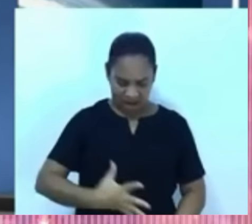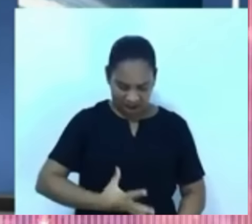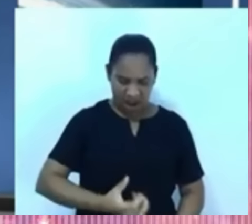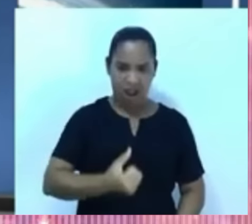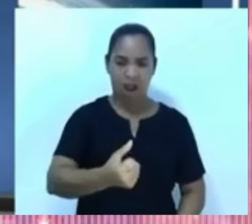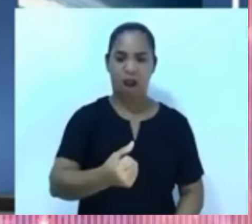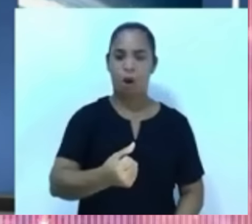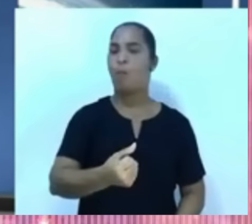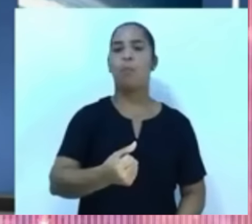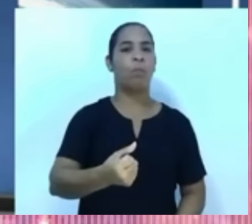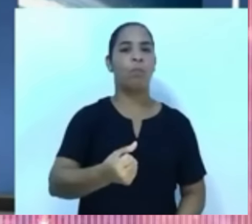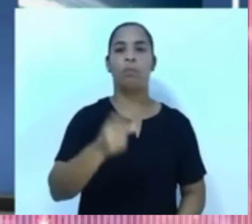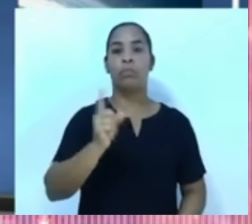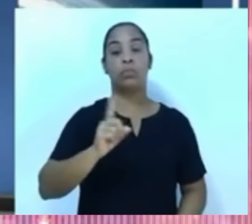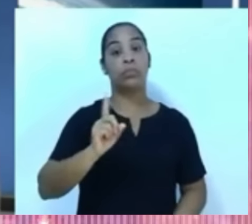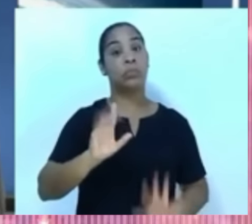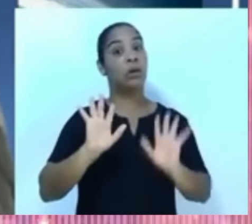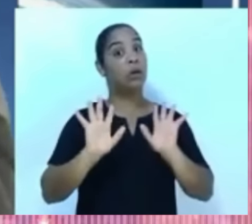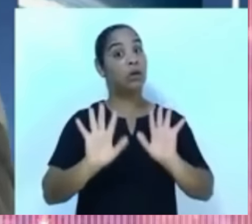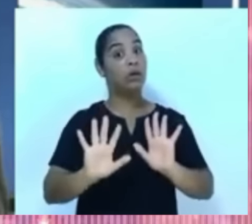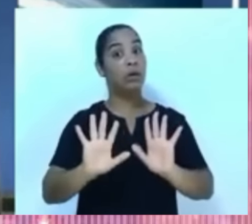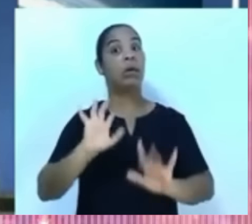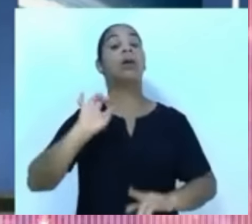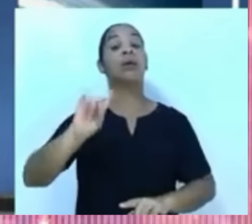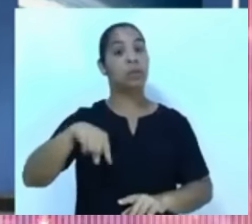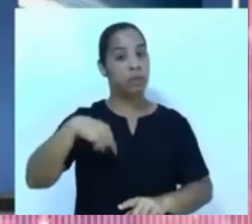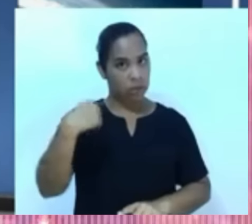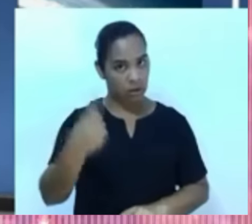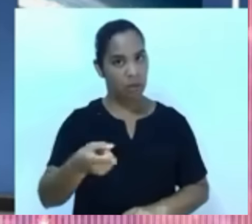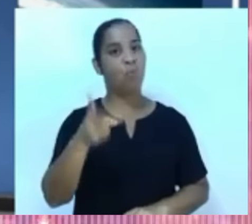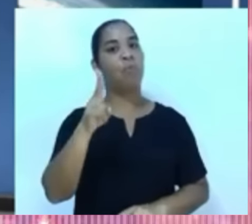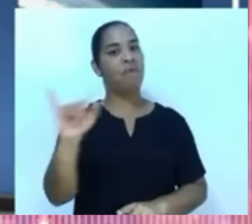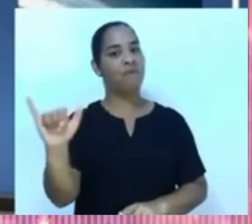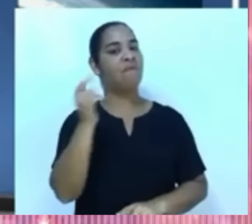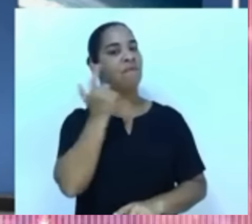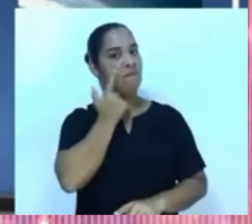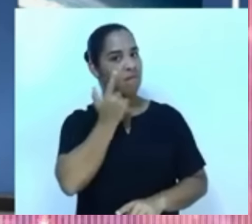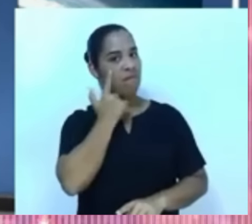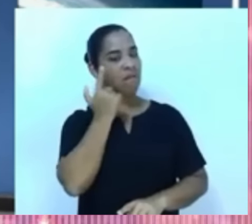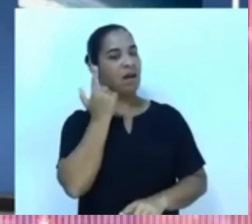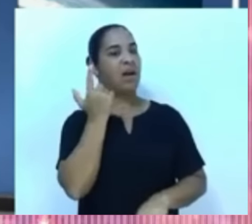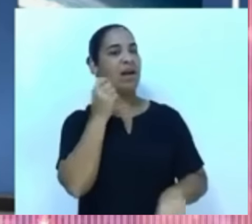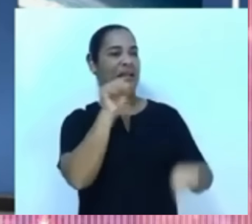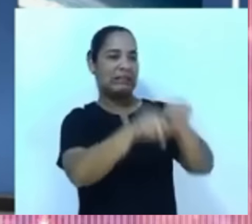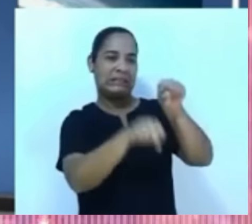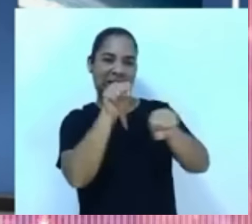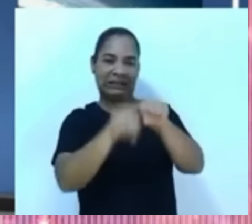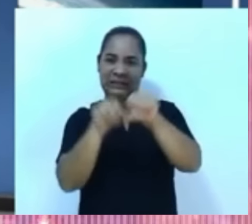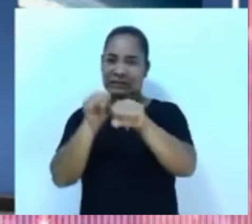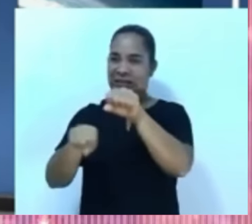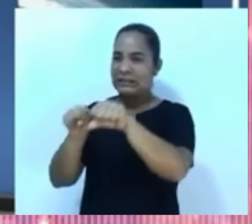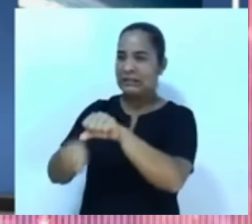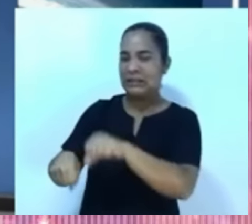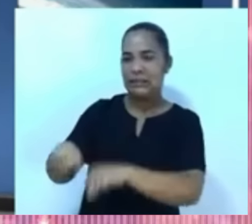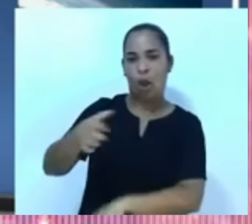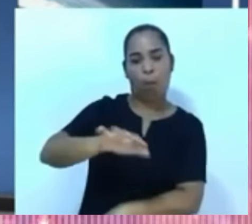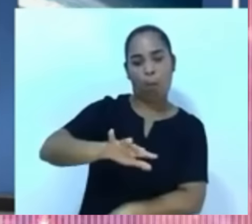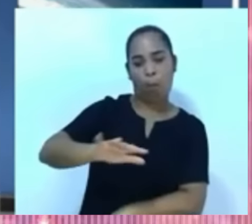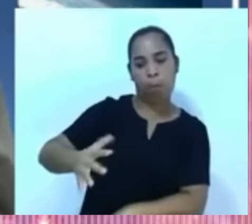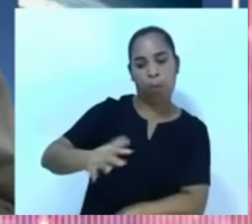delituoso logo depois a agressão da vida infantil a pedofilia